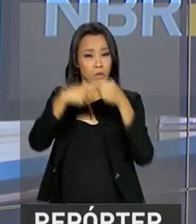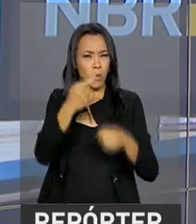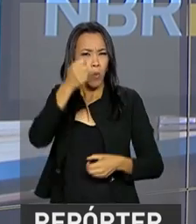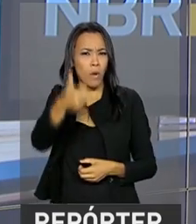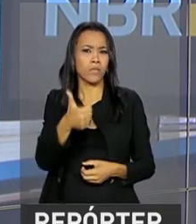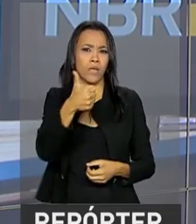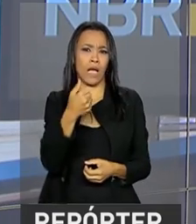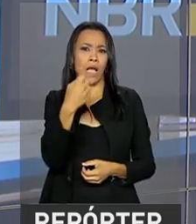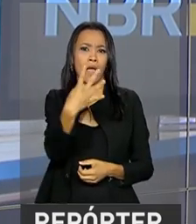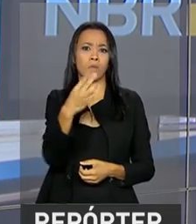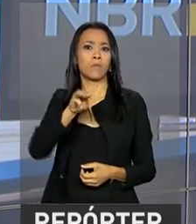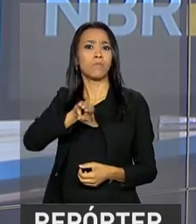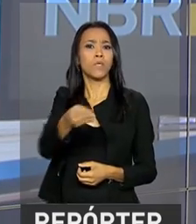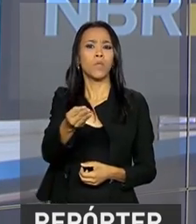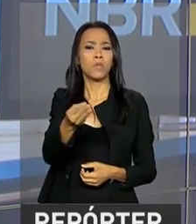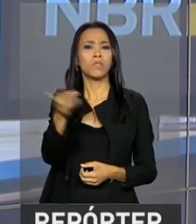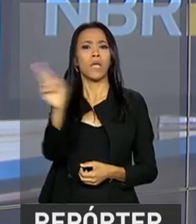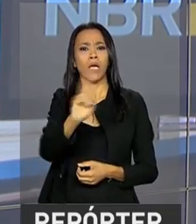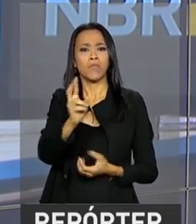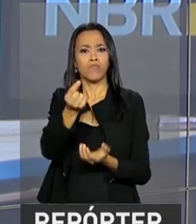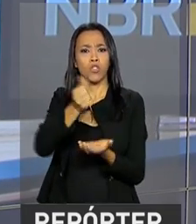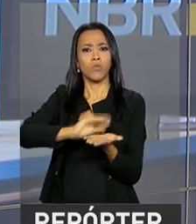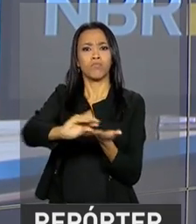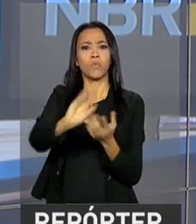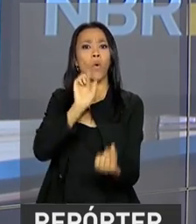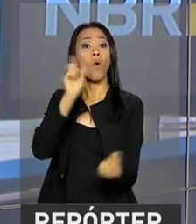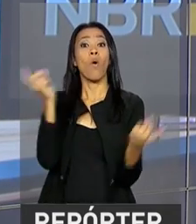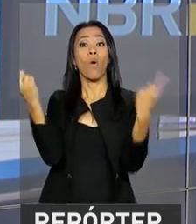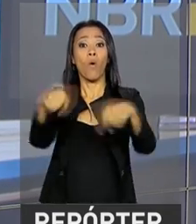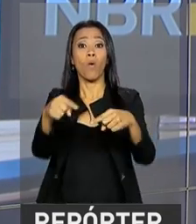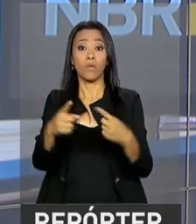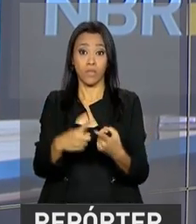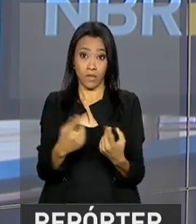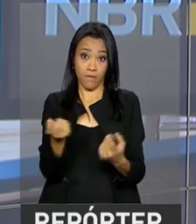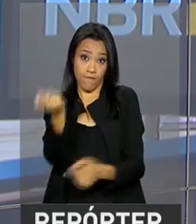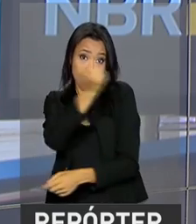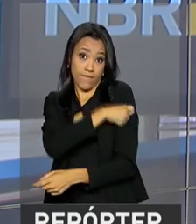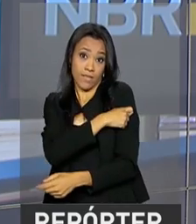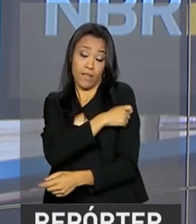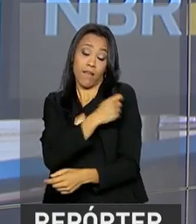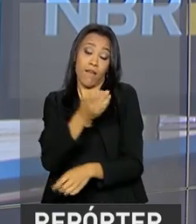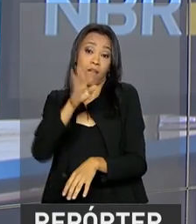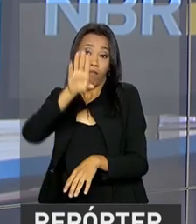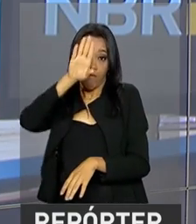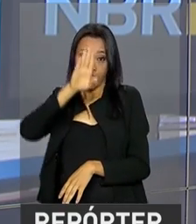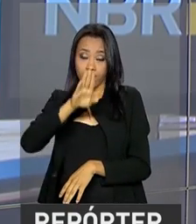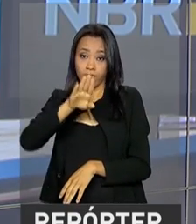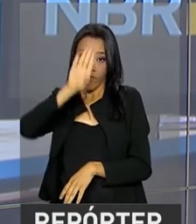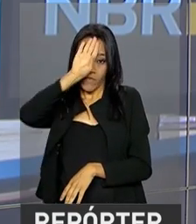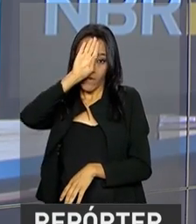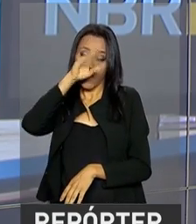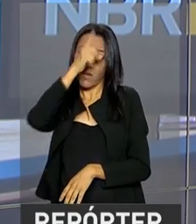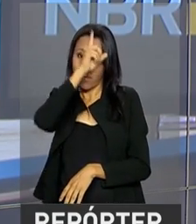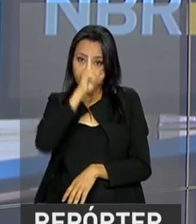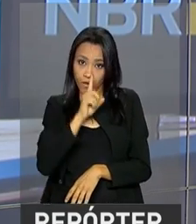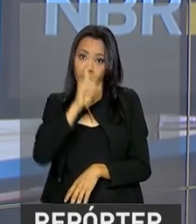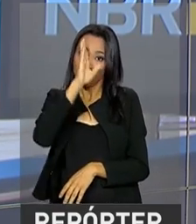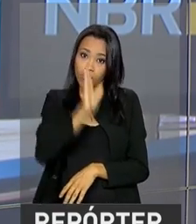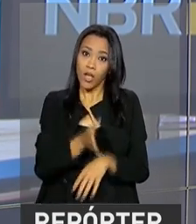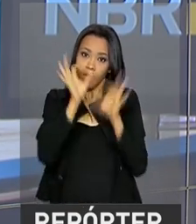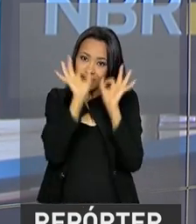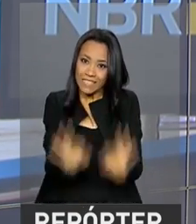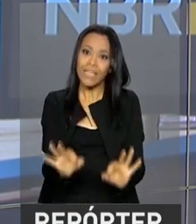milhões de reais para a vacinação contra a febre amarela até esta quinta-feira foram confirmados